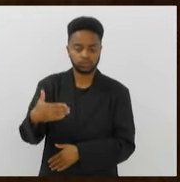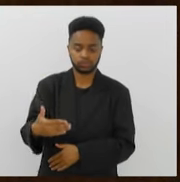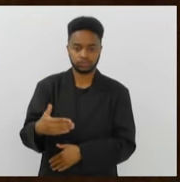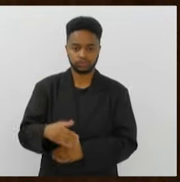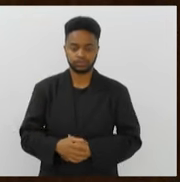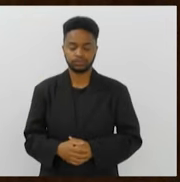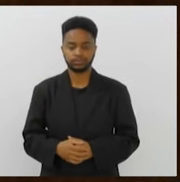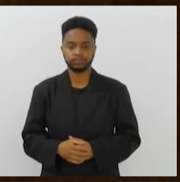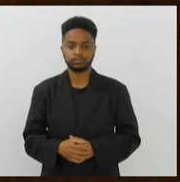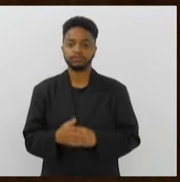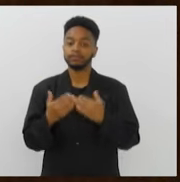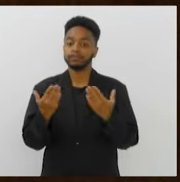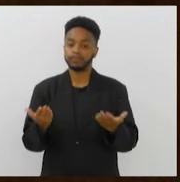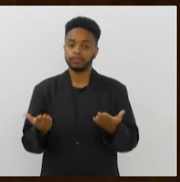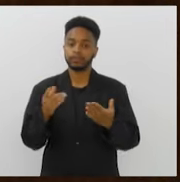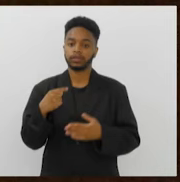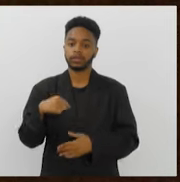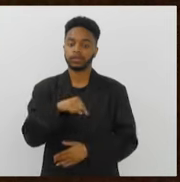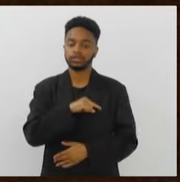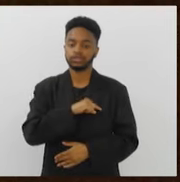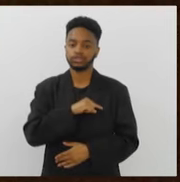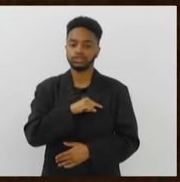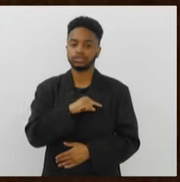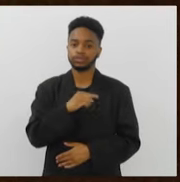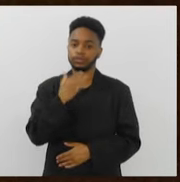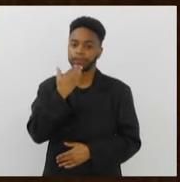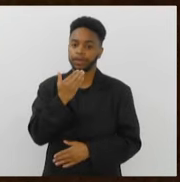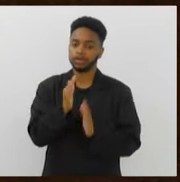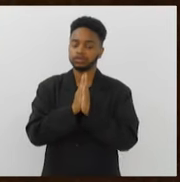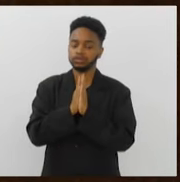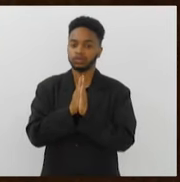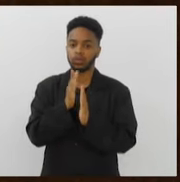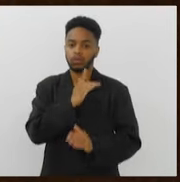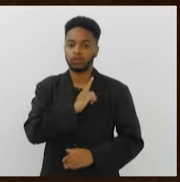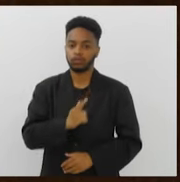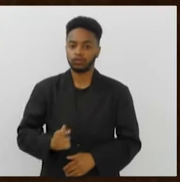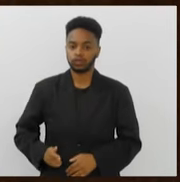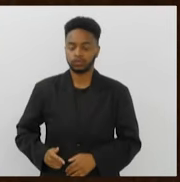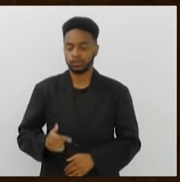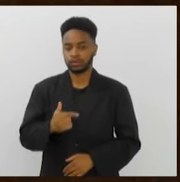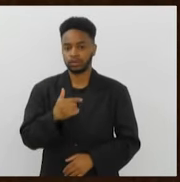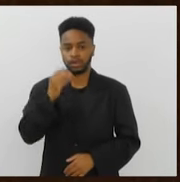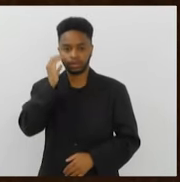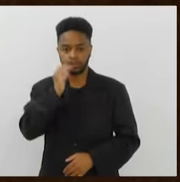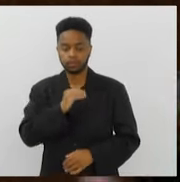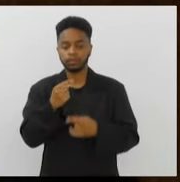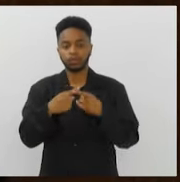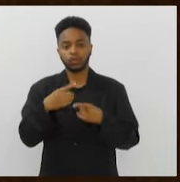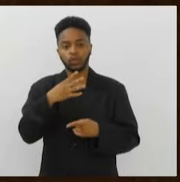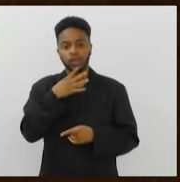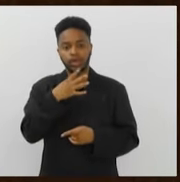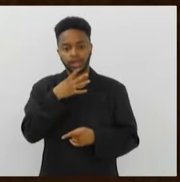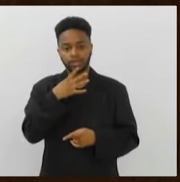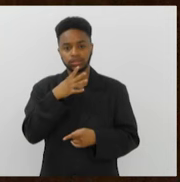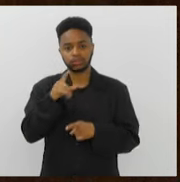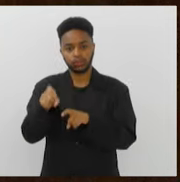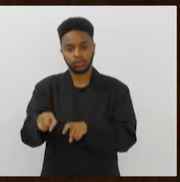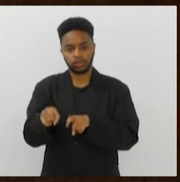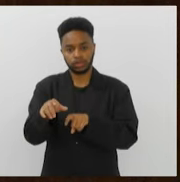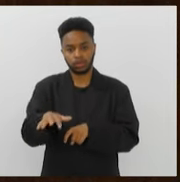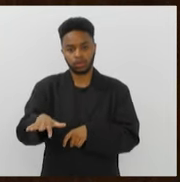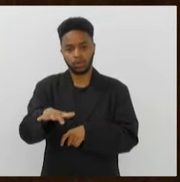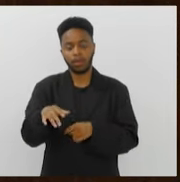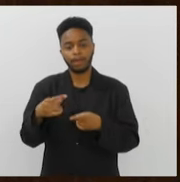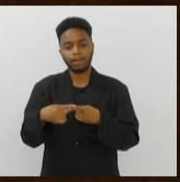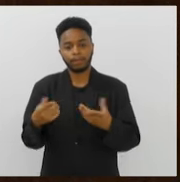a gente, de alguma forma, faz esse apelo ao governador Cláudio Castro, que conhece tão bem nosso interior, porque chegou a hora